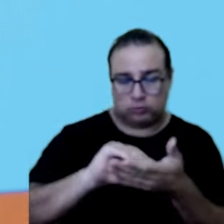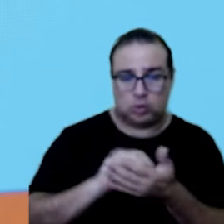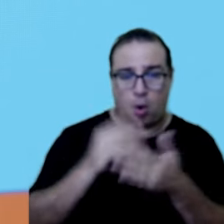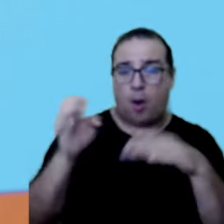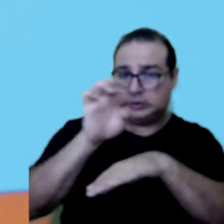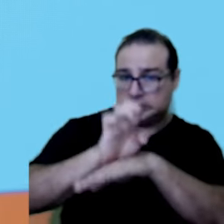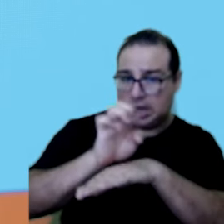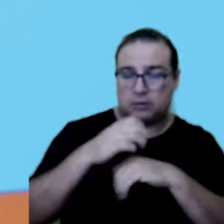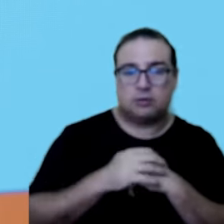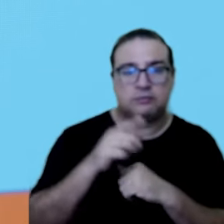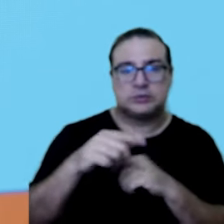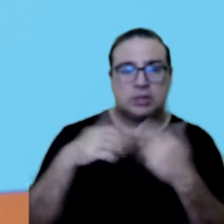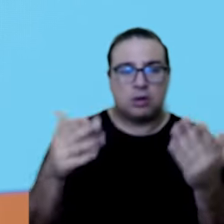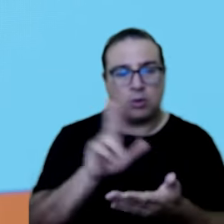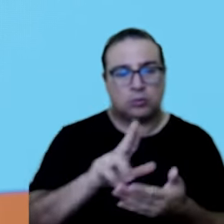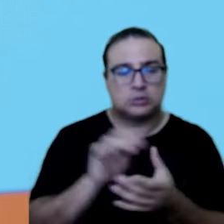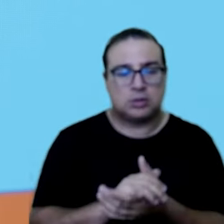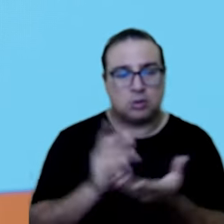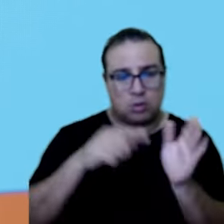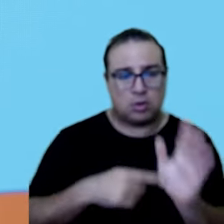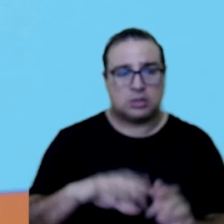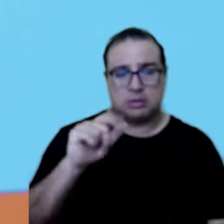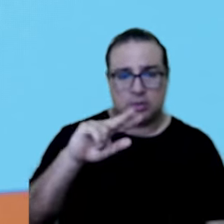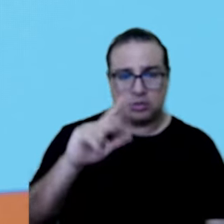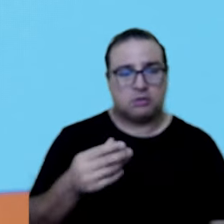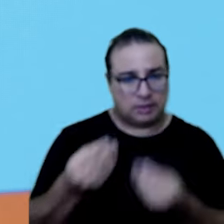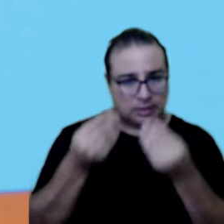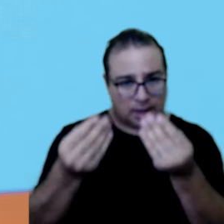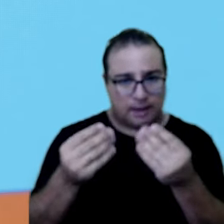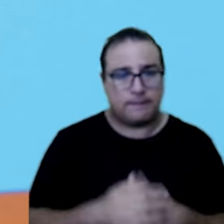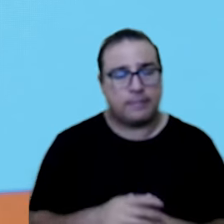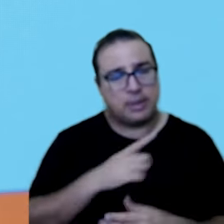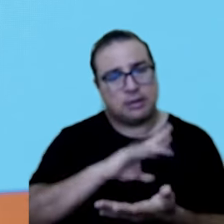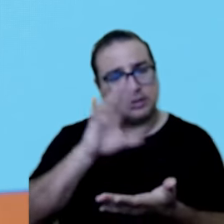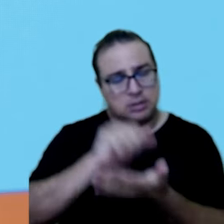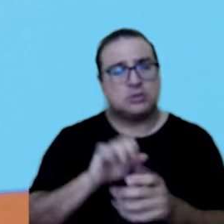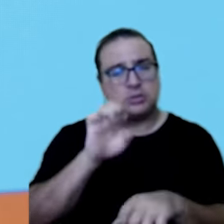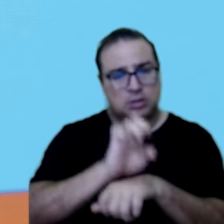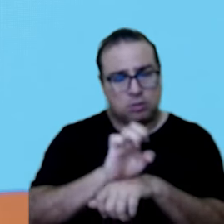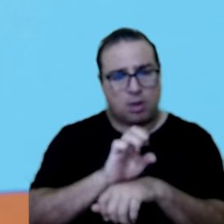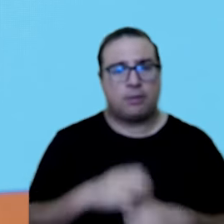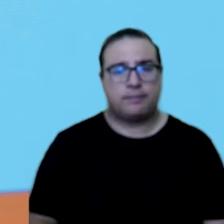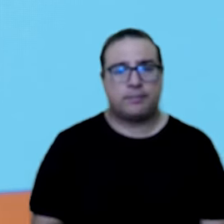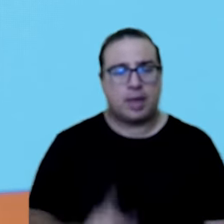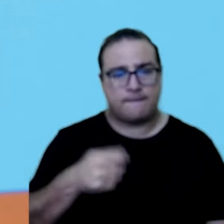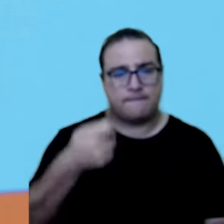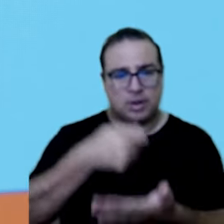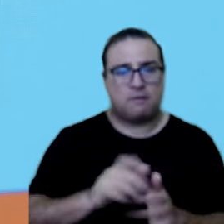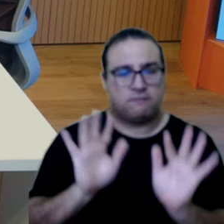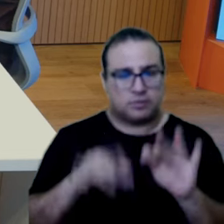coloca qual é o estado que que é o cara digita ali o CNPJ ele vai trazer Ah tem inscrição estadual é